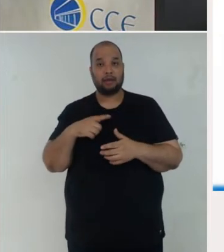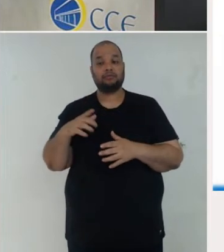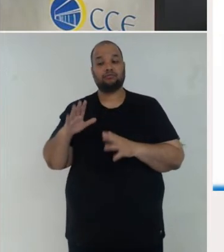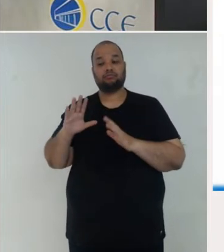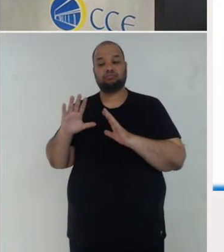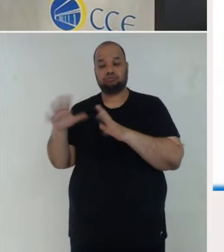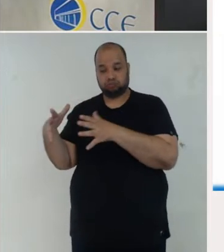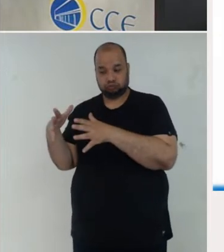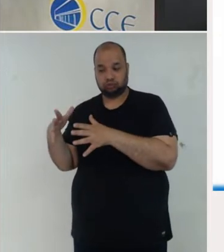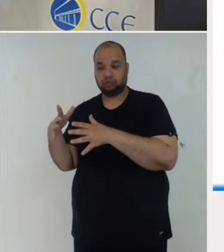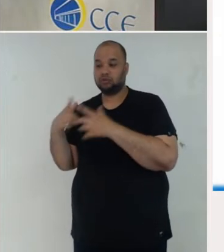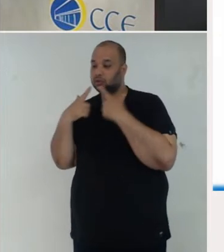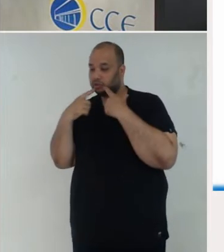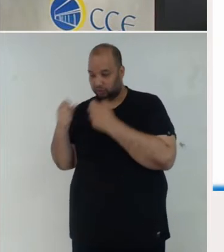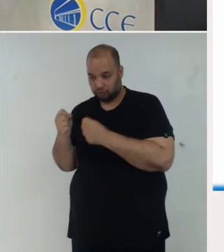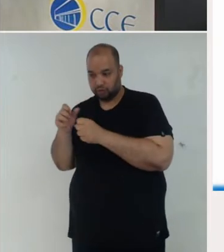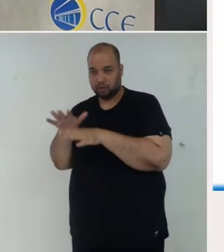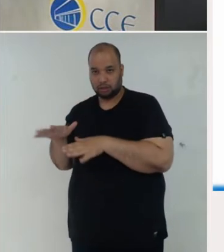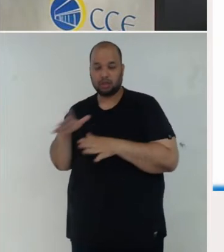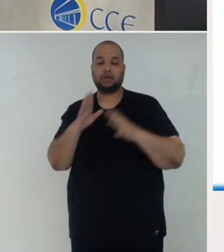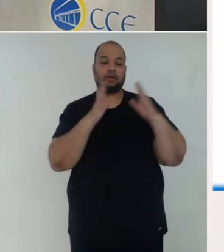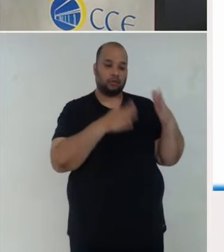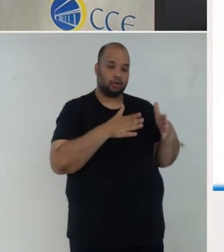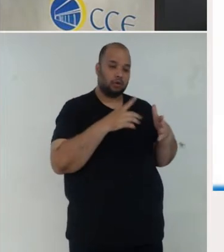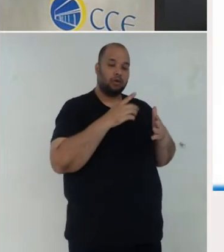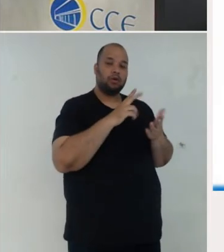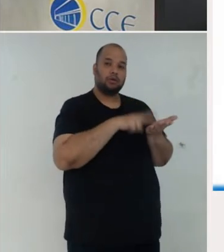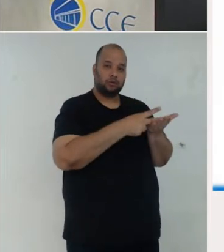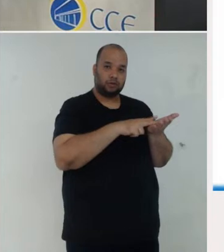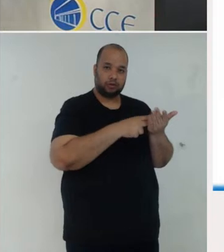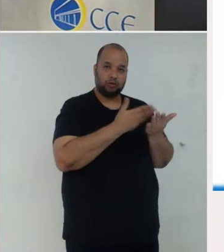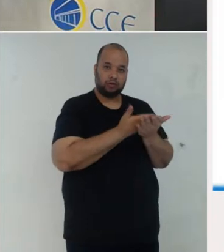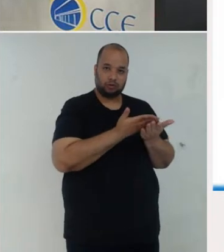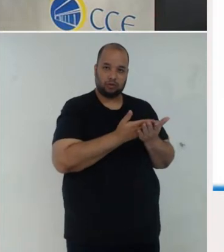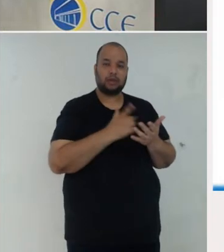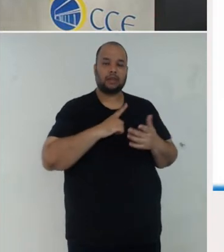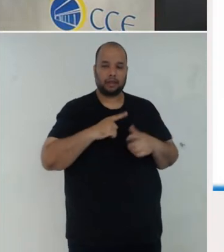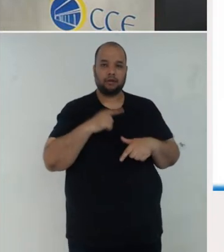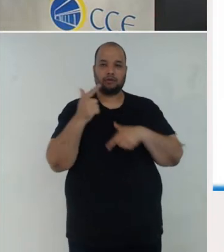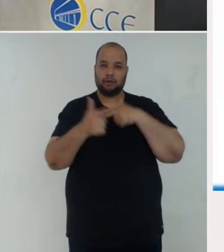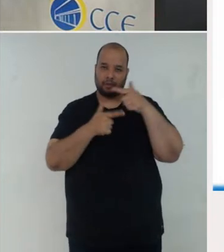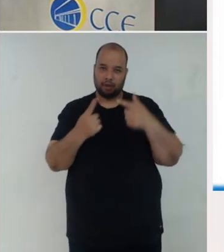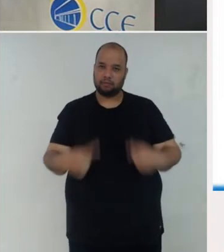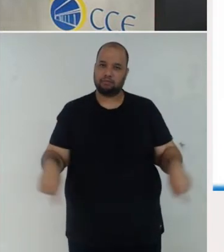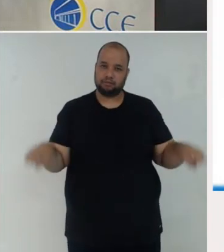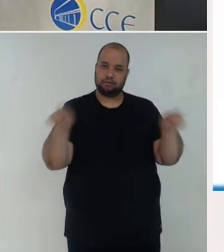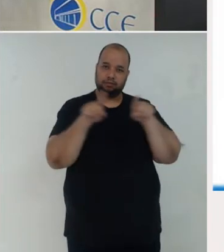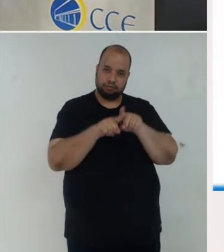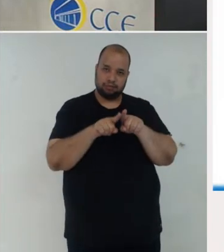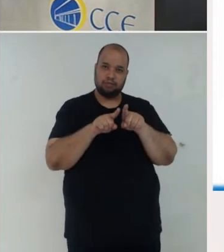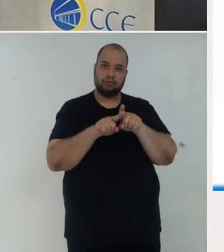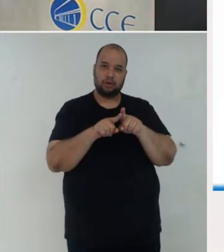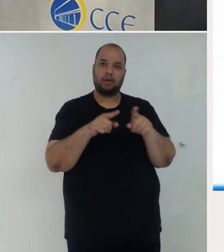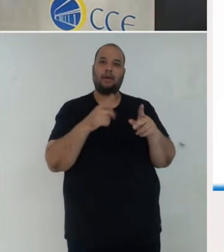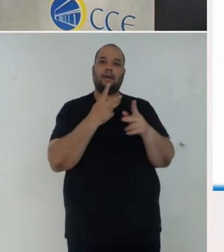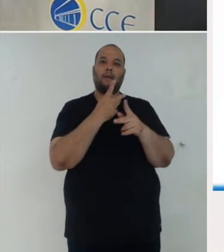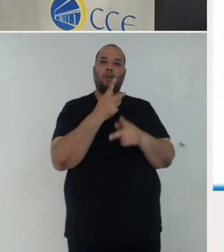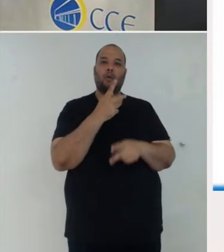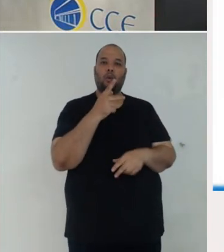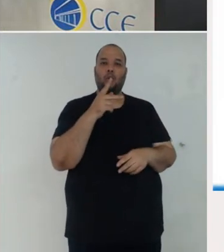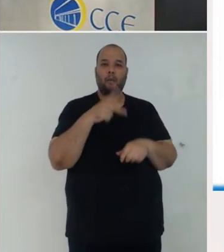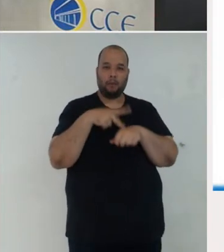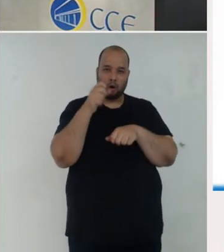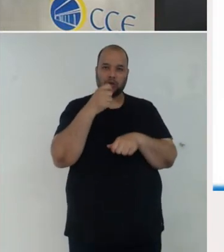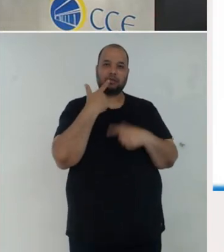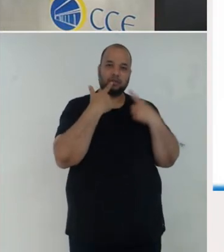linguísticos e uma parte de estudos da tradução. E é formada por um trabalho de parceria entre o PPGL e